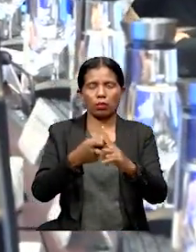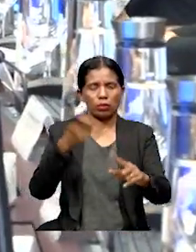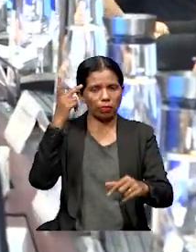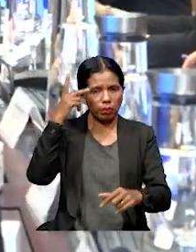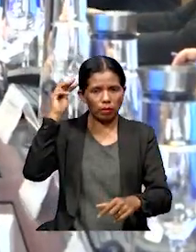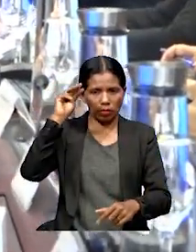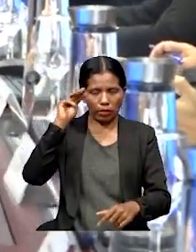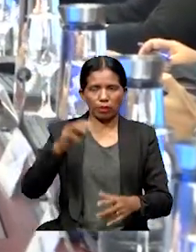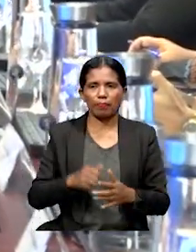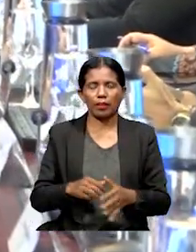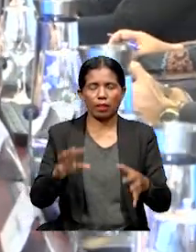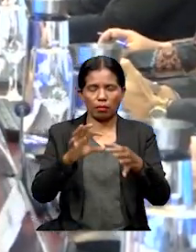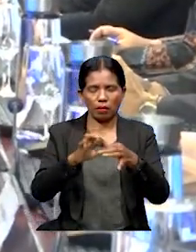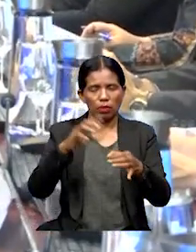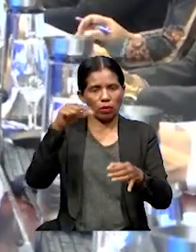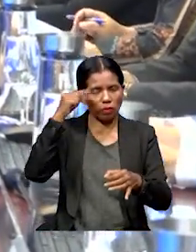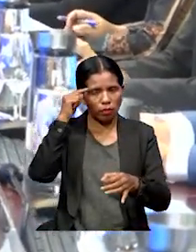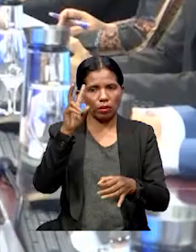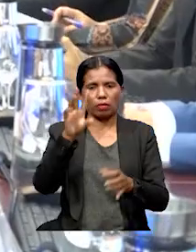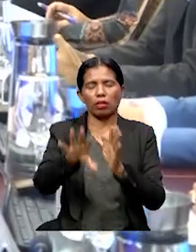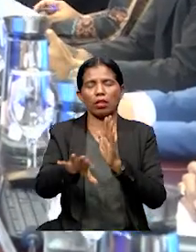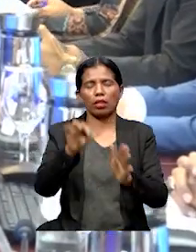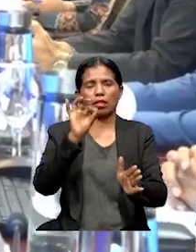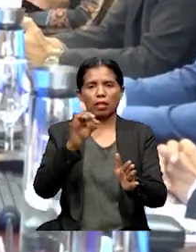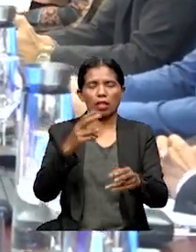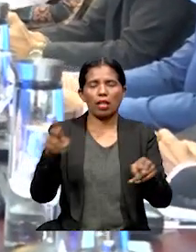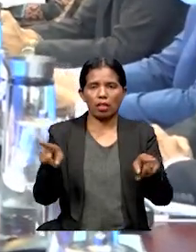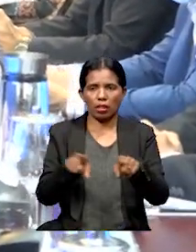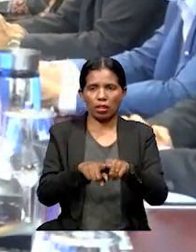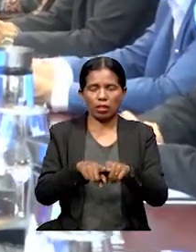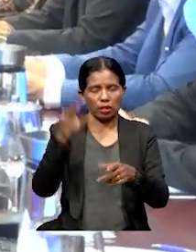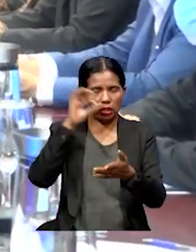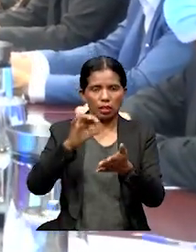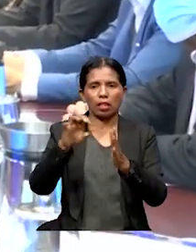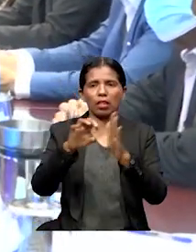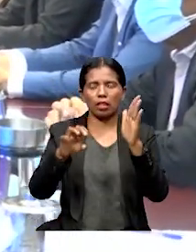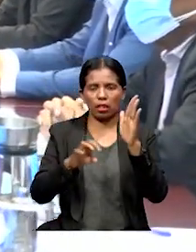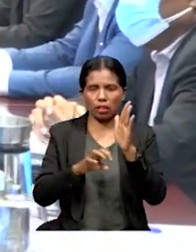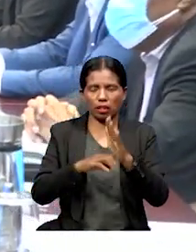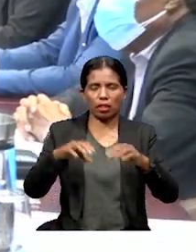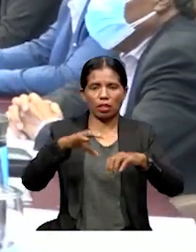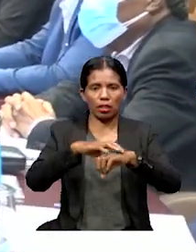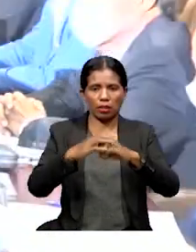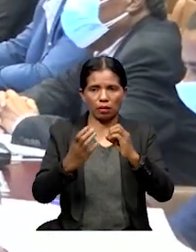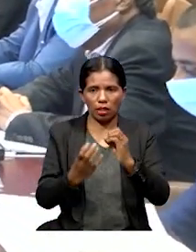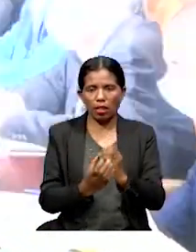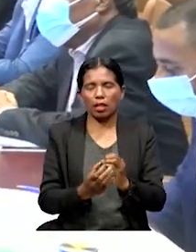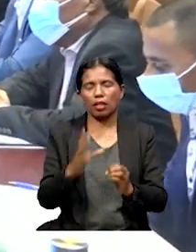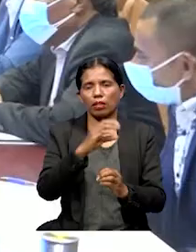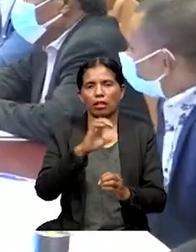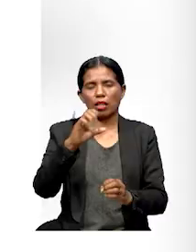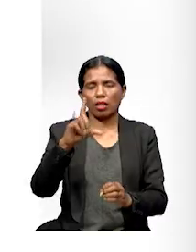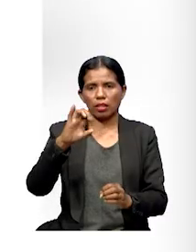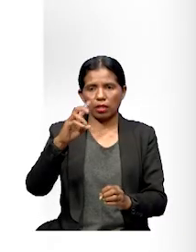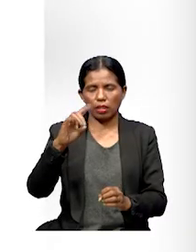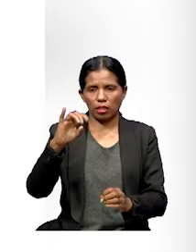primeiro-ministro. Membro governo na Inrua nebehetan nomeação macanesan, secretário-estado ba terras no propriedades. Eldino